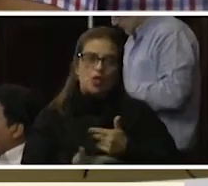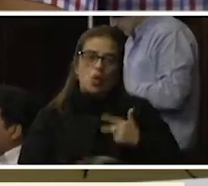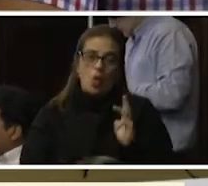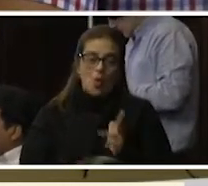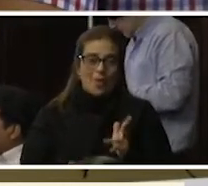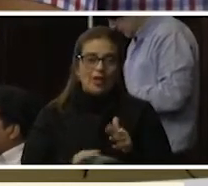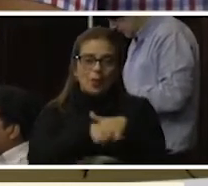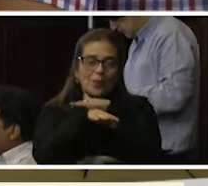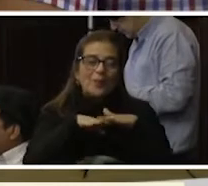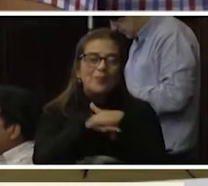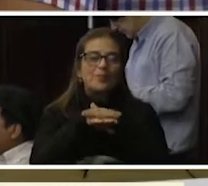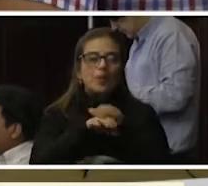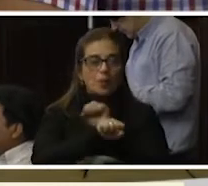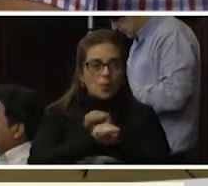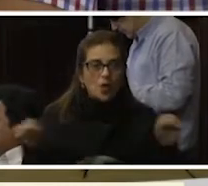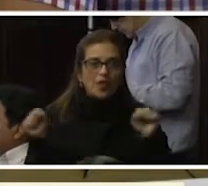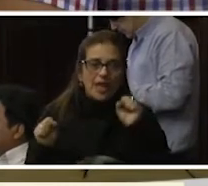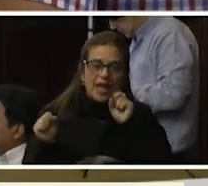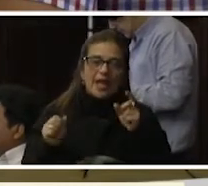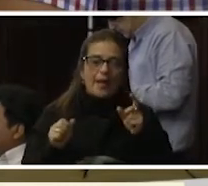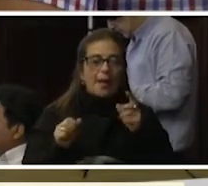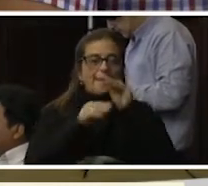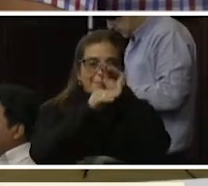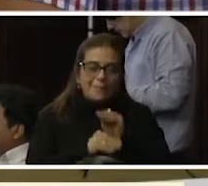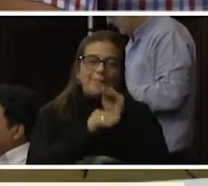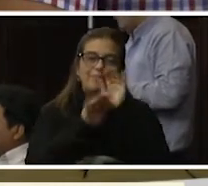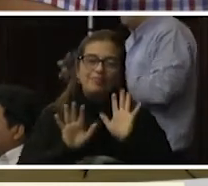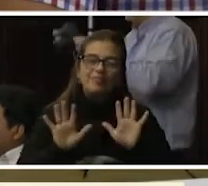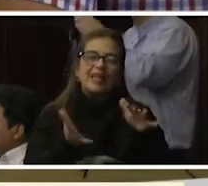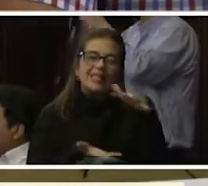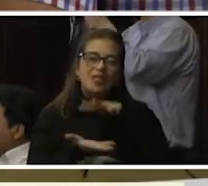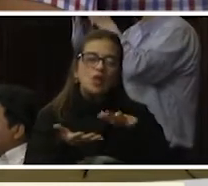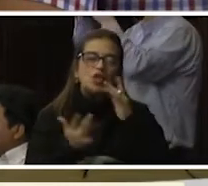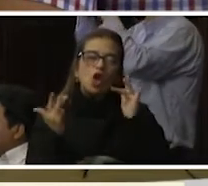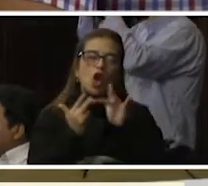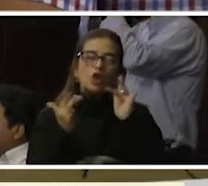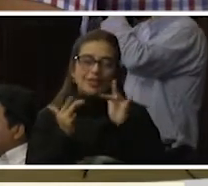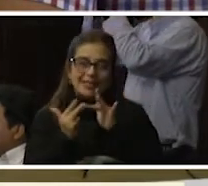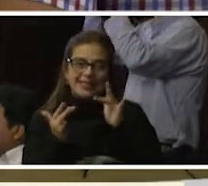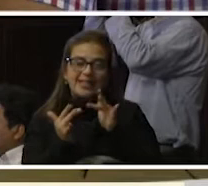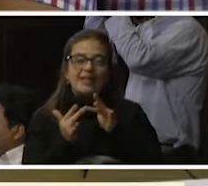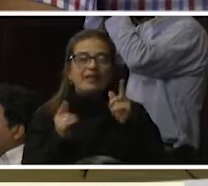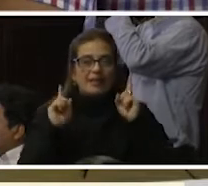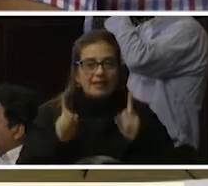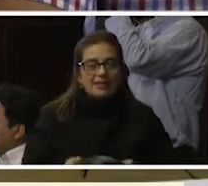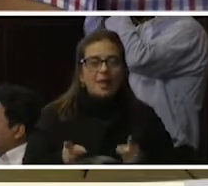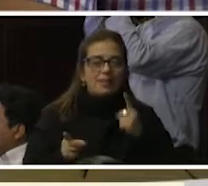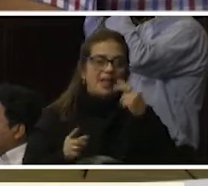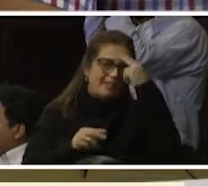de planos de contingência e o adequado manejo de situações de contato, de surtos e